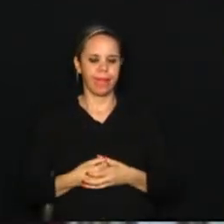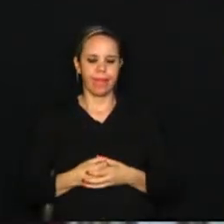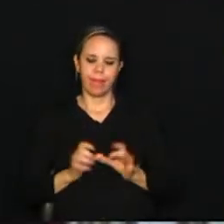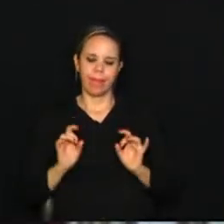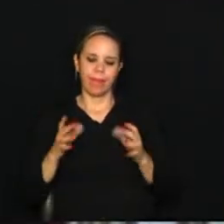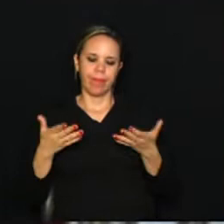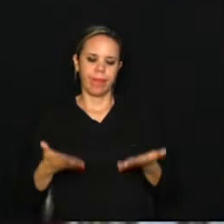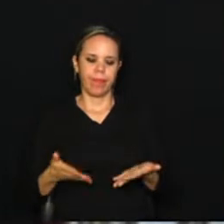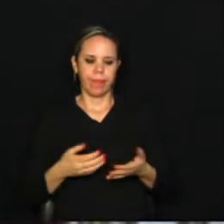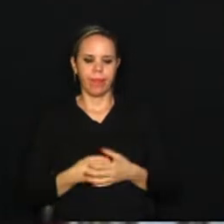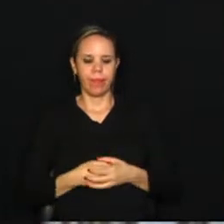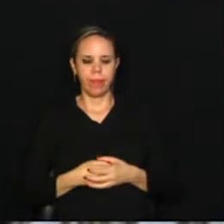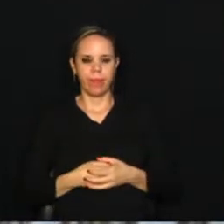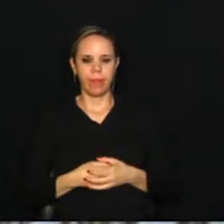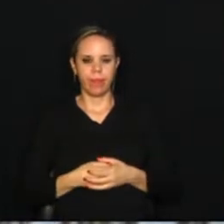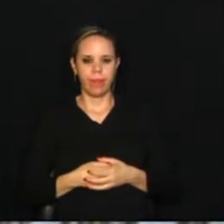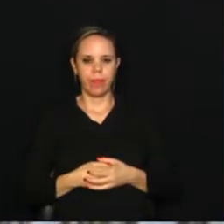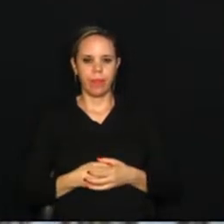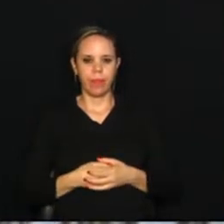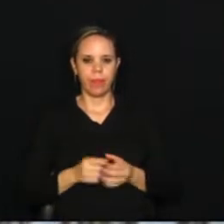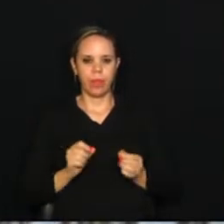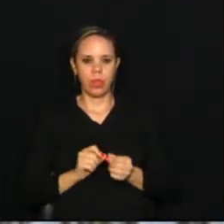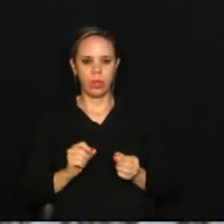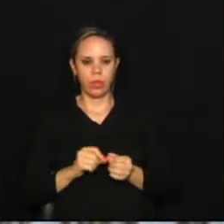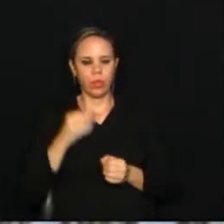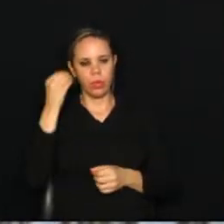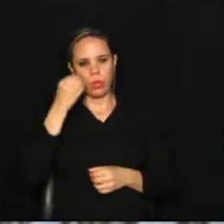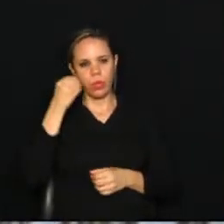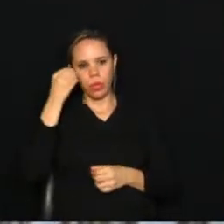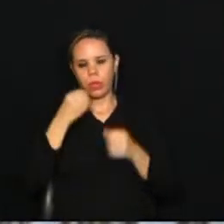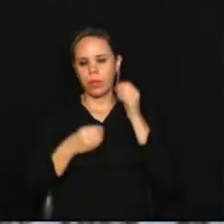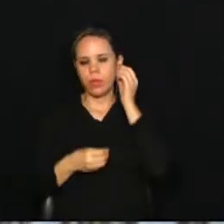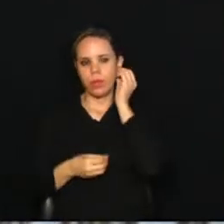especialmente para fazer de experiências